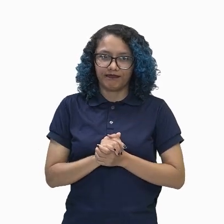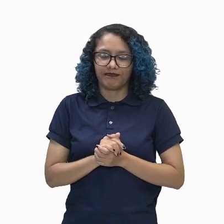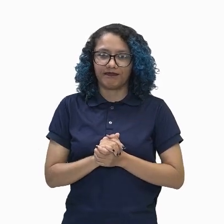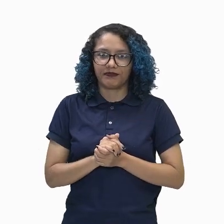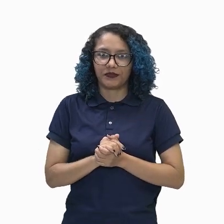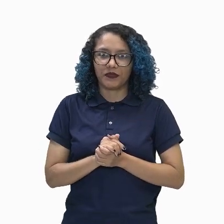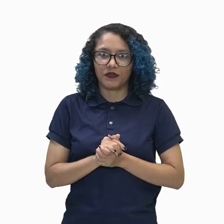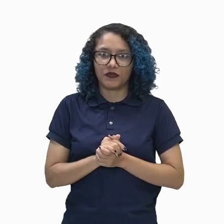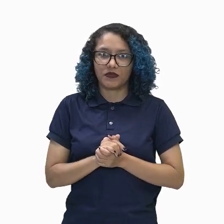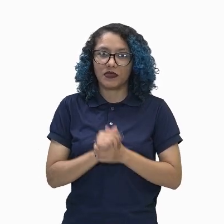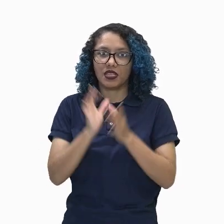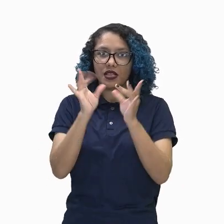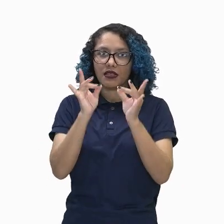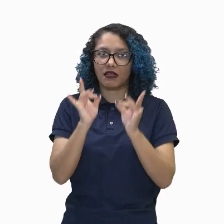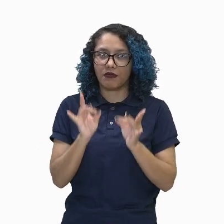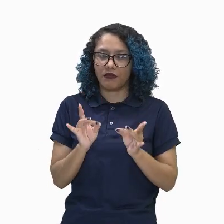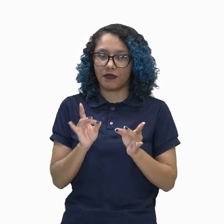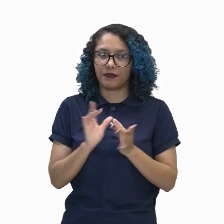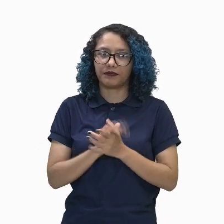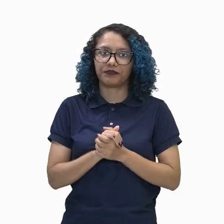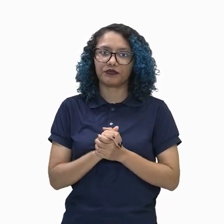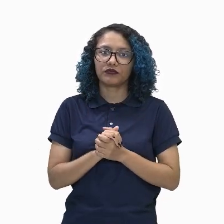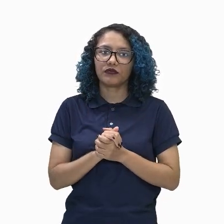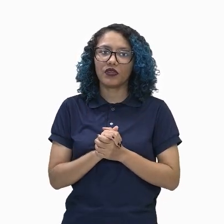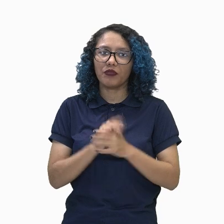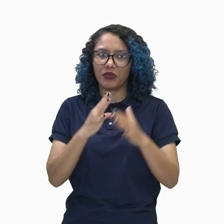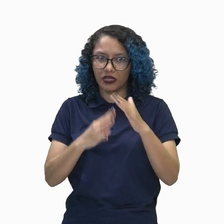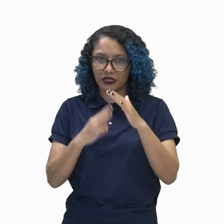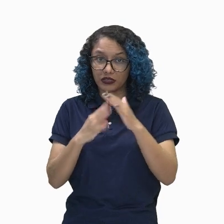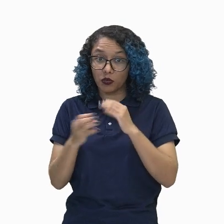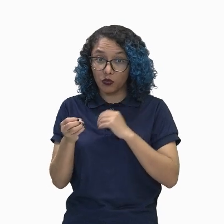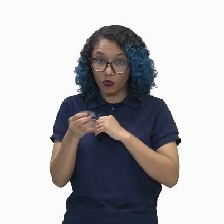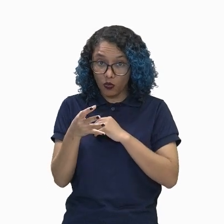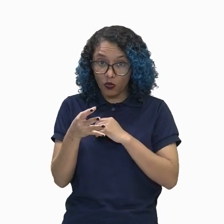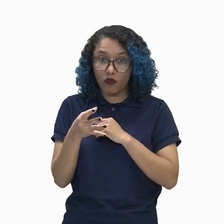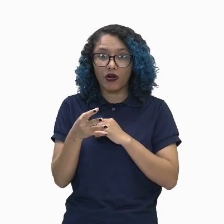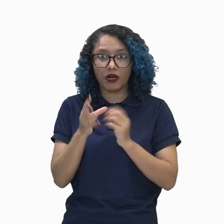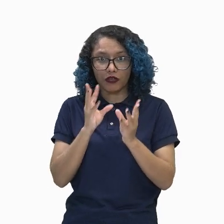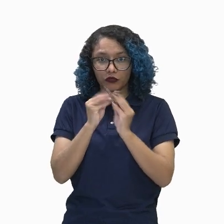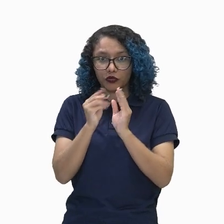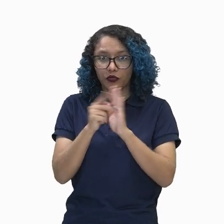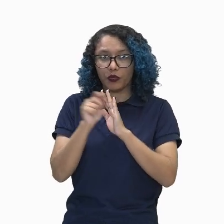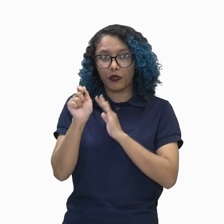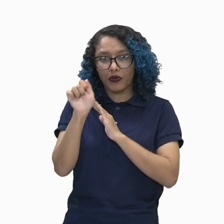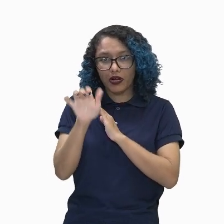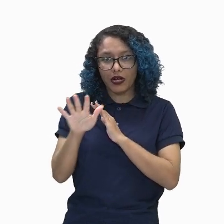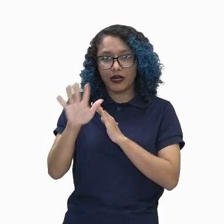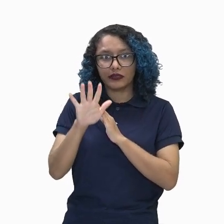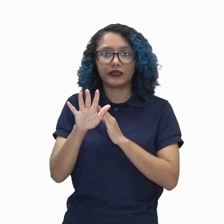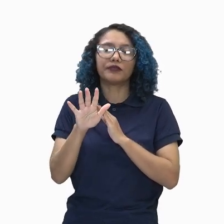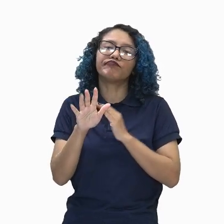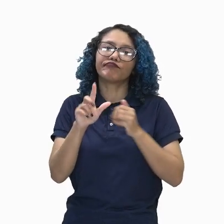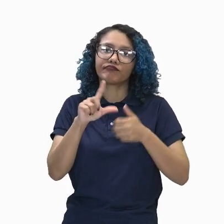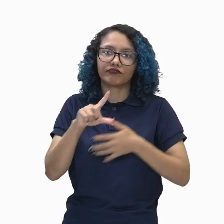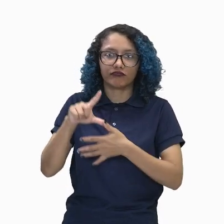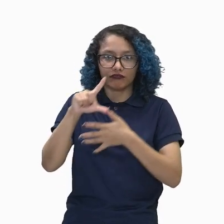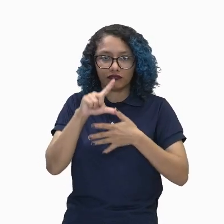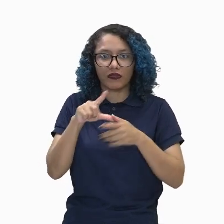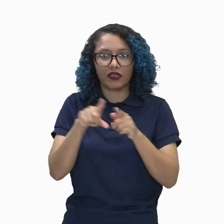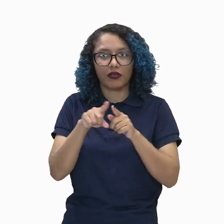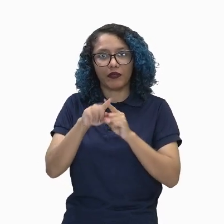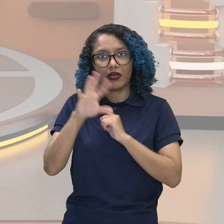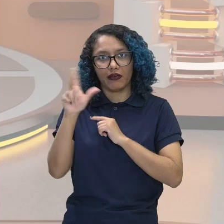populacionais. Detalhamento, migrações recentes, refugiados da Ásia, da América Latina e